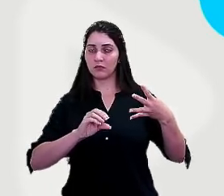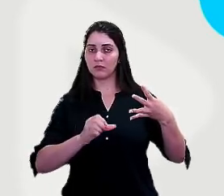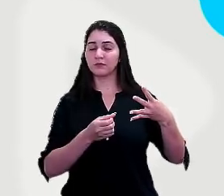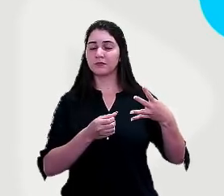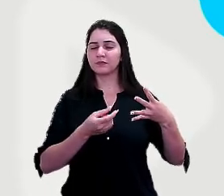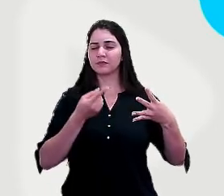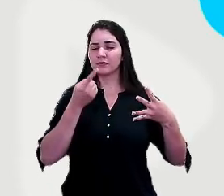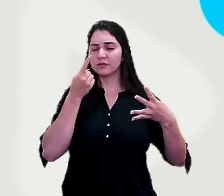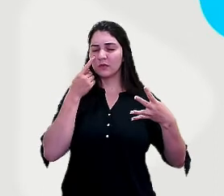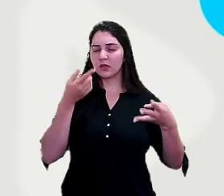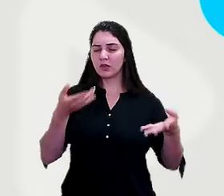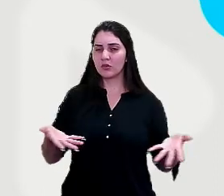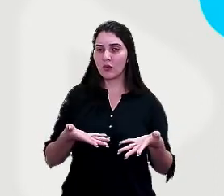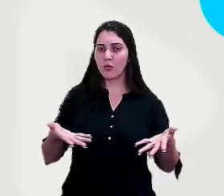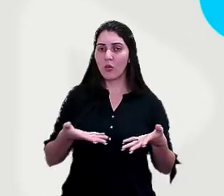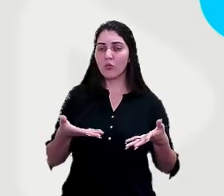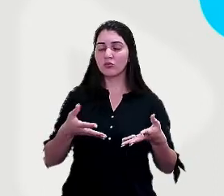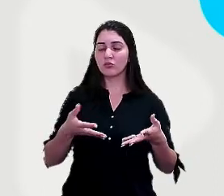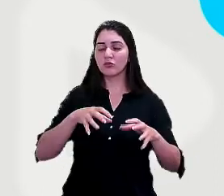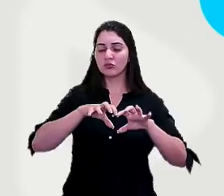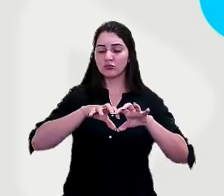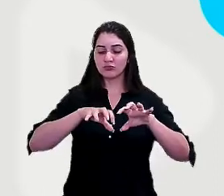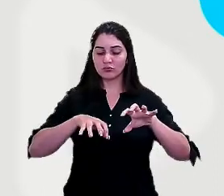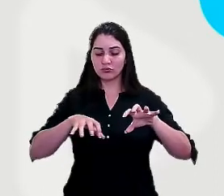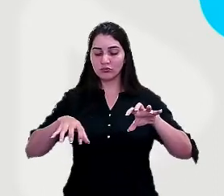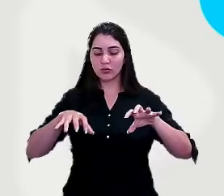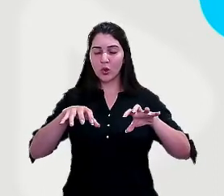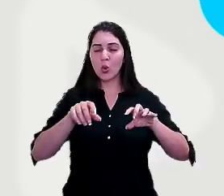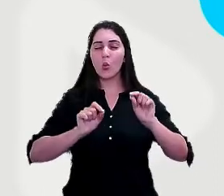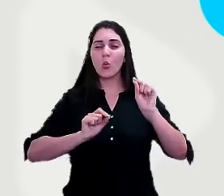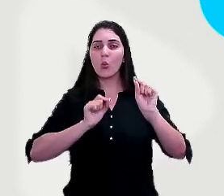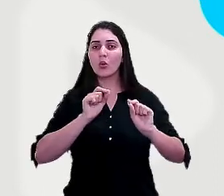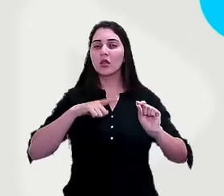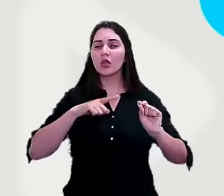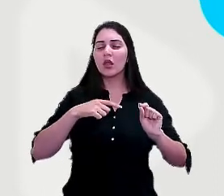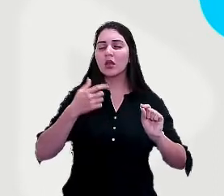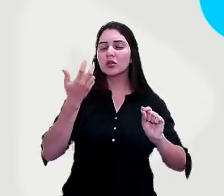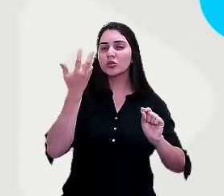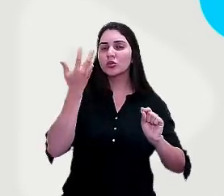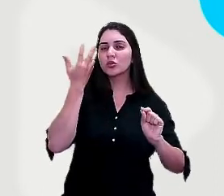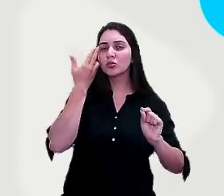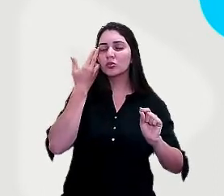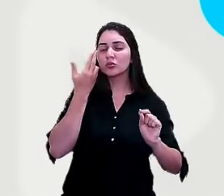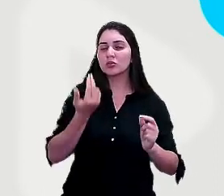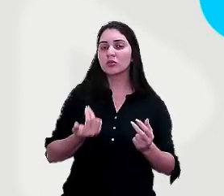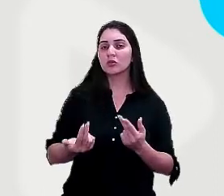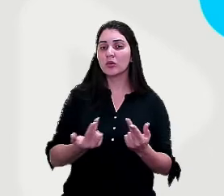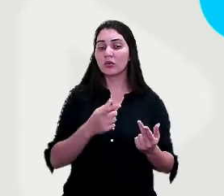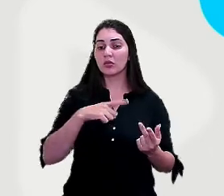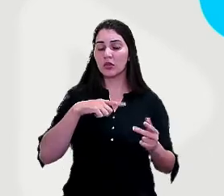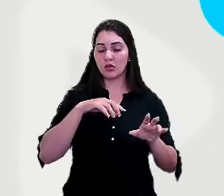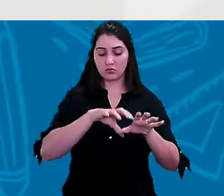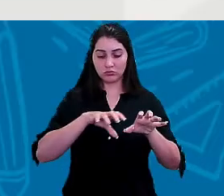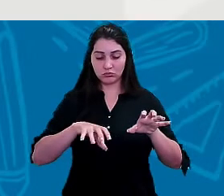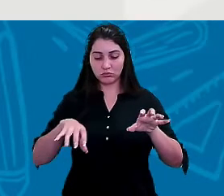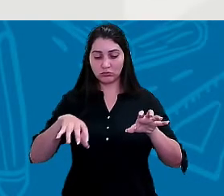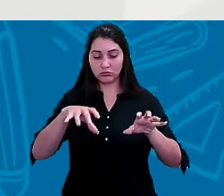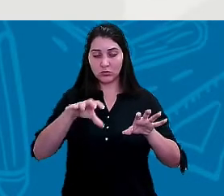né, eles têm em comum vários elementos de formação geológica,